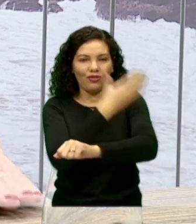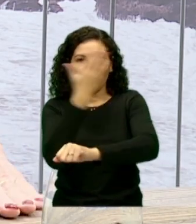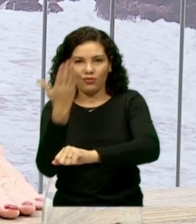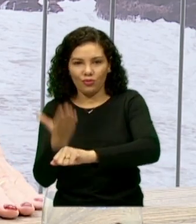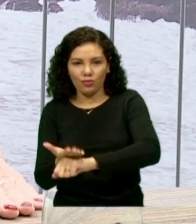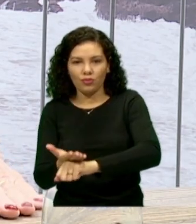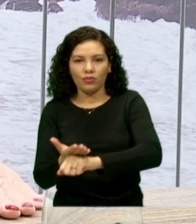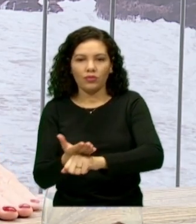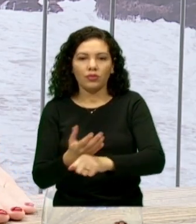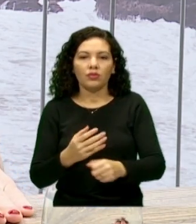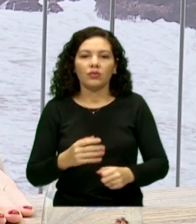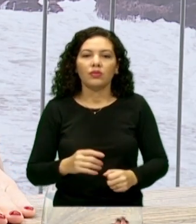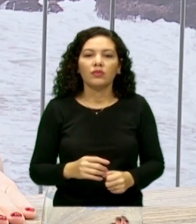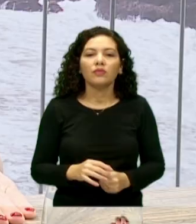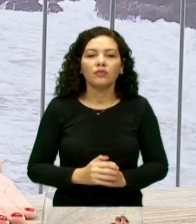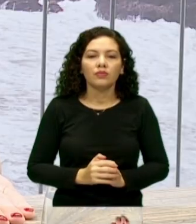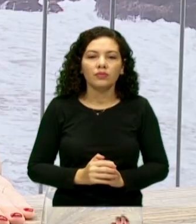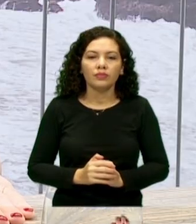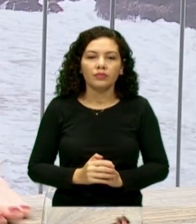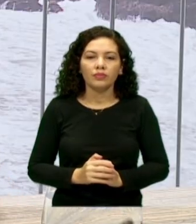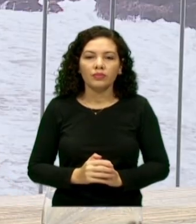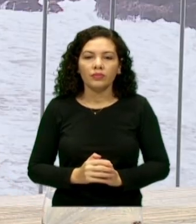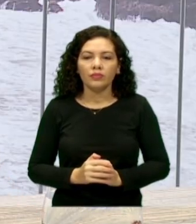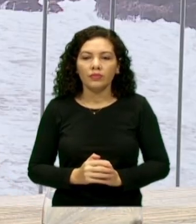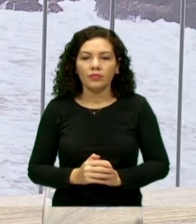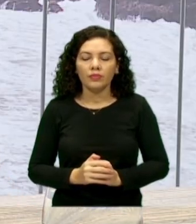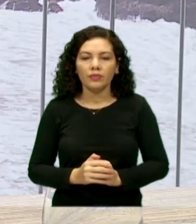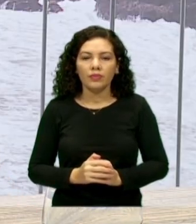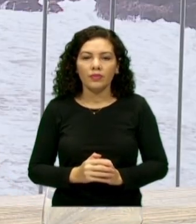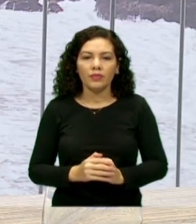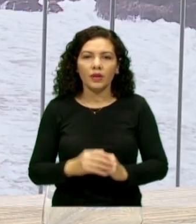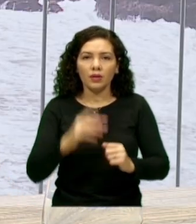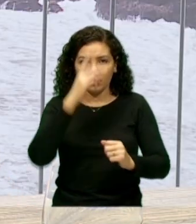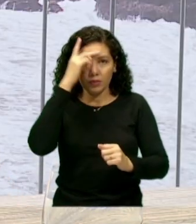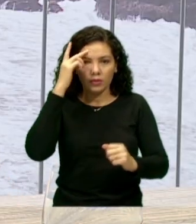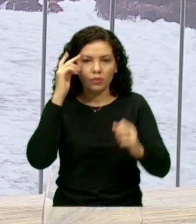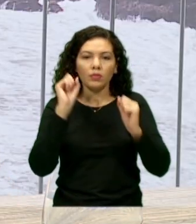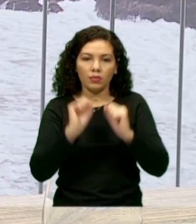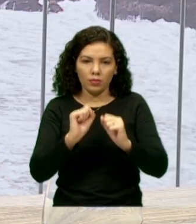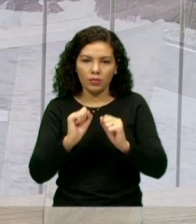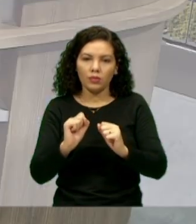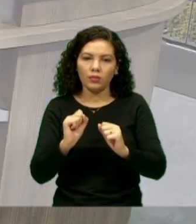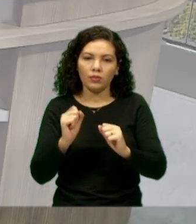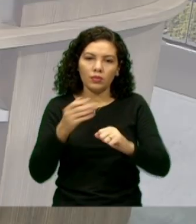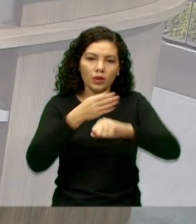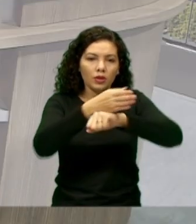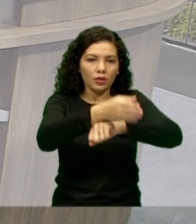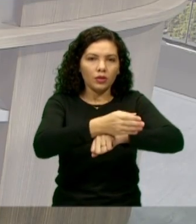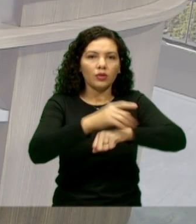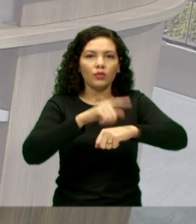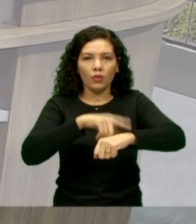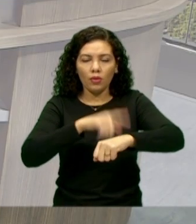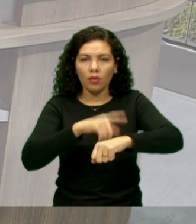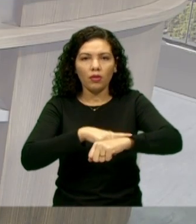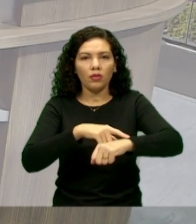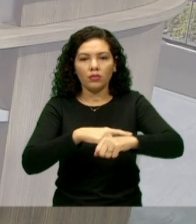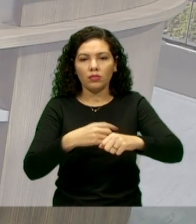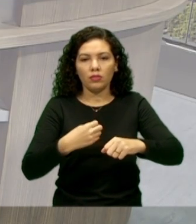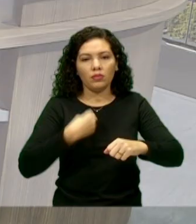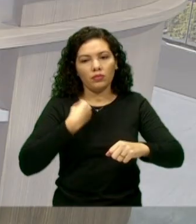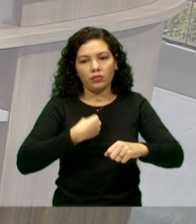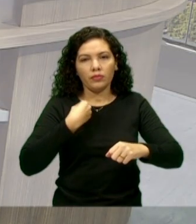querem ampliar para 24 horas. O pessoal pode ir no horário que está